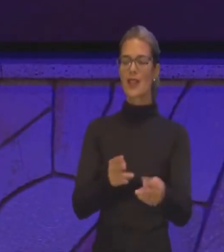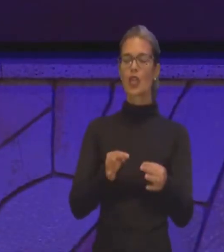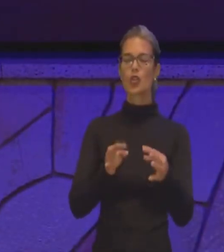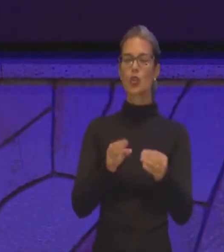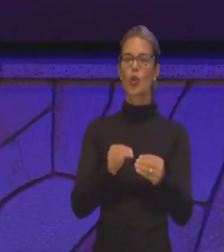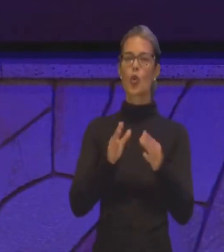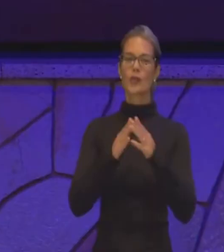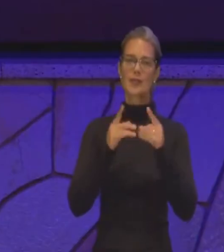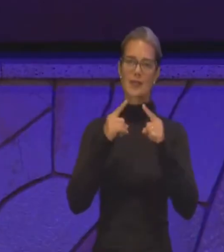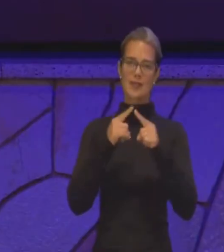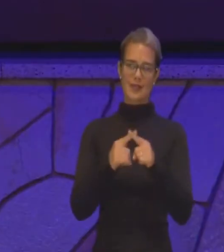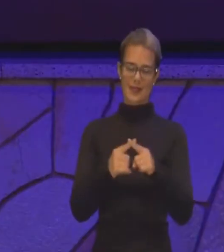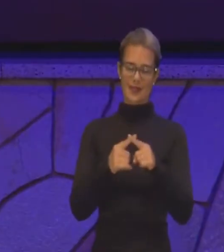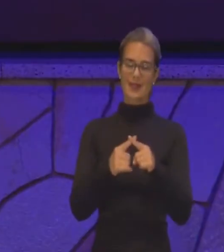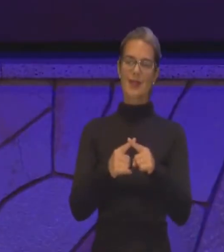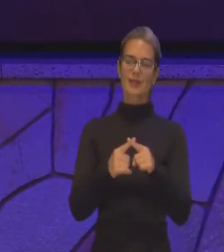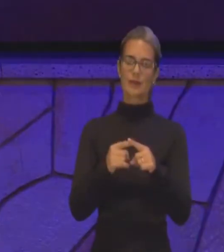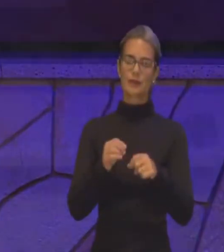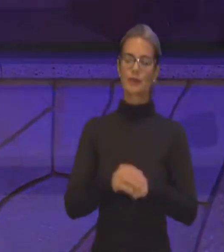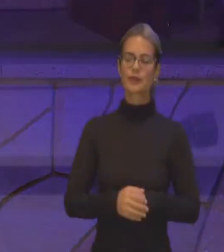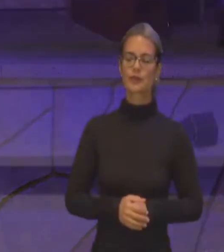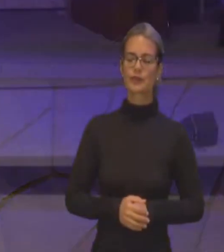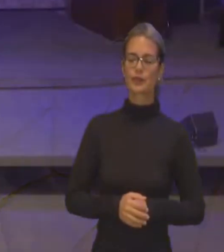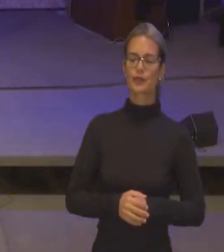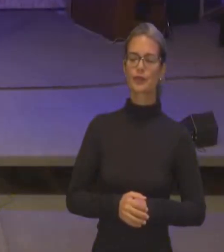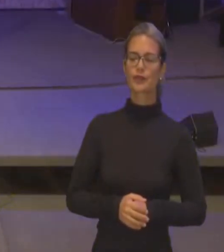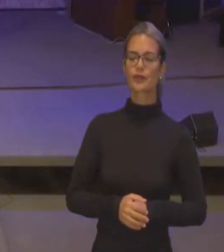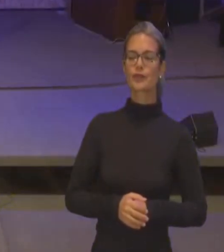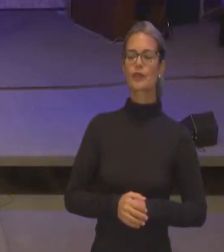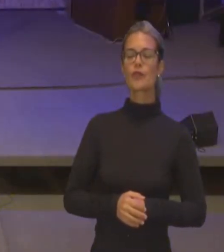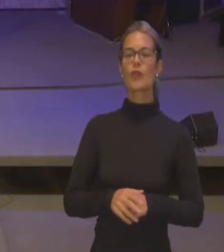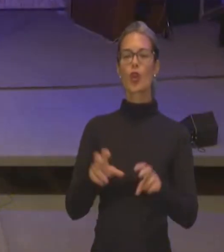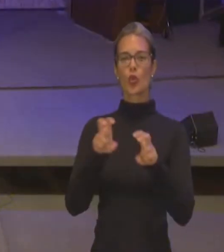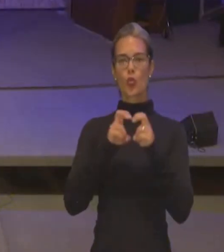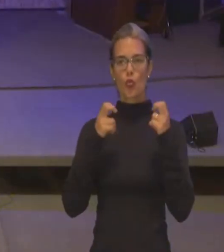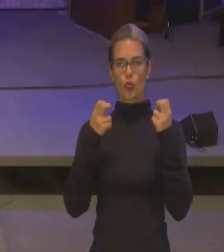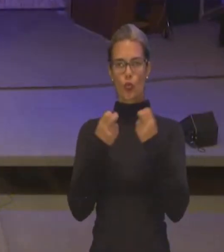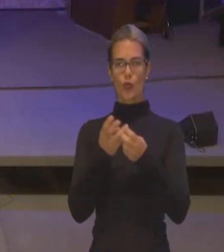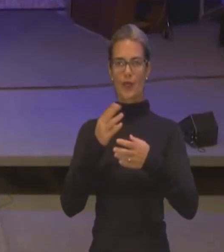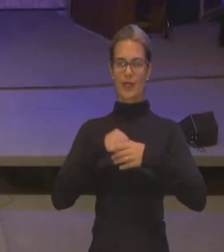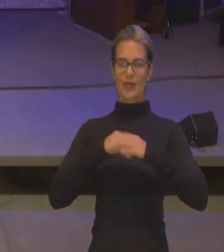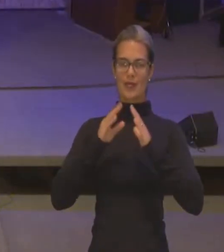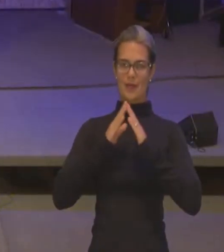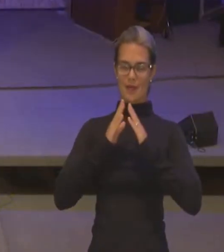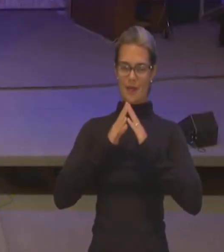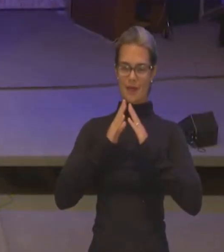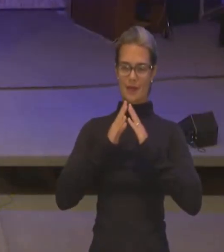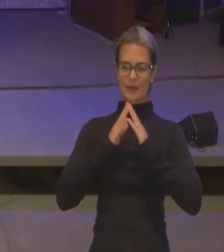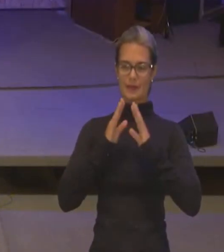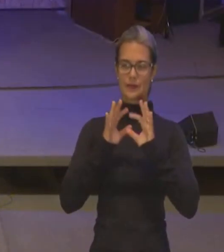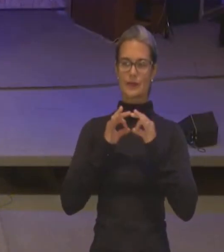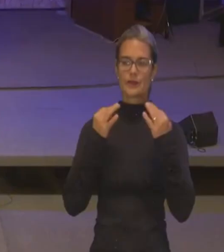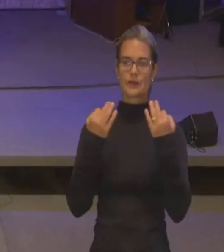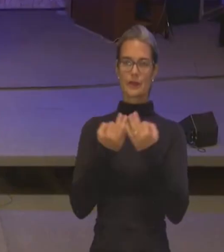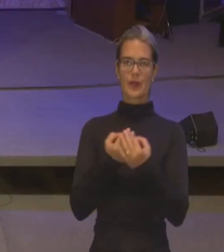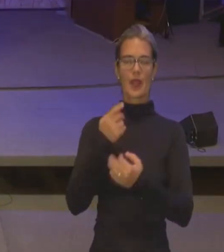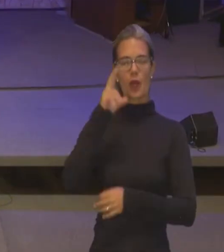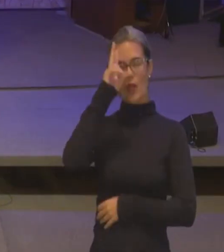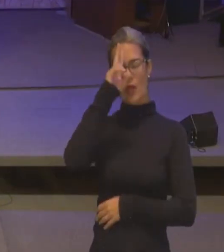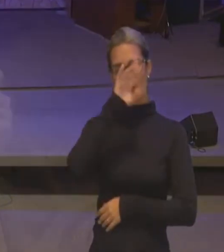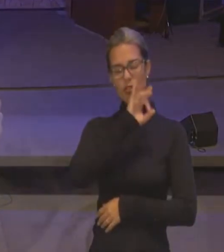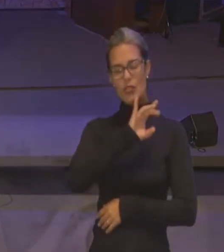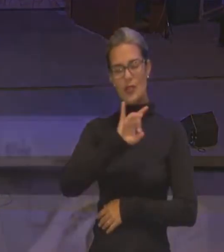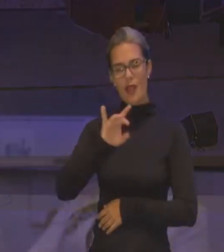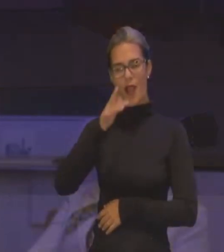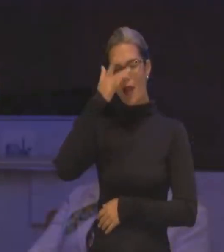cada culto no lar, é assim que nós chamávamos, pastor, os cultos no lares. Eu lembro como que cada pessoa